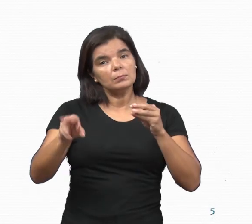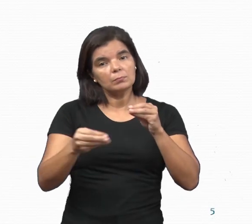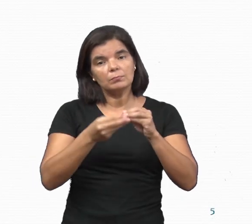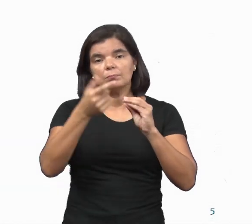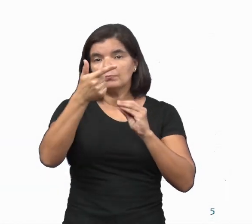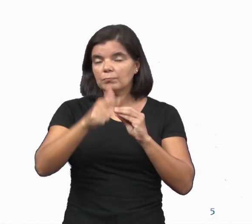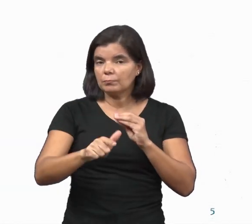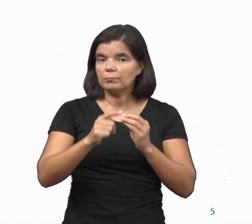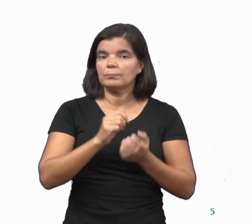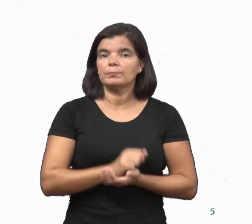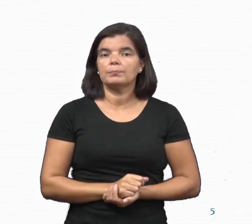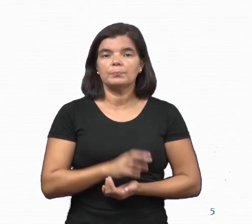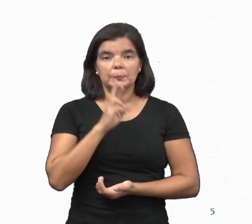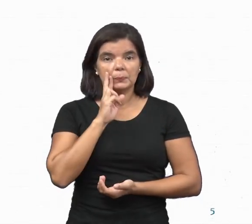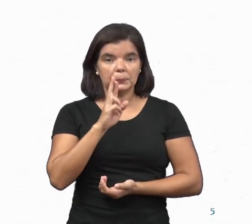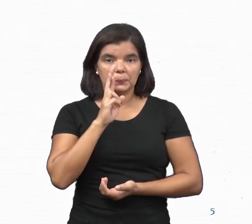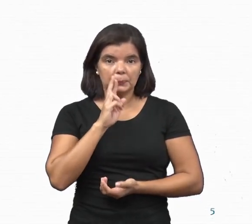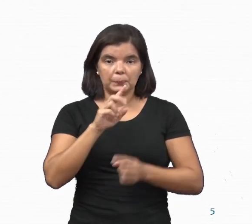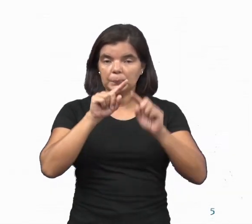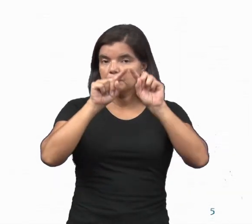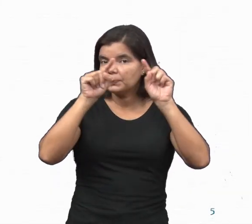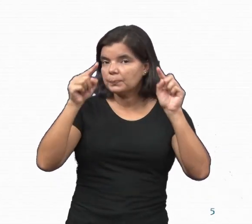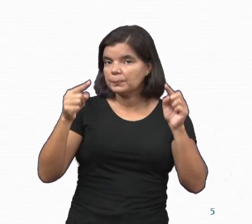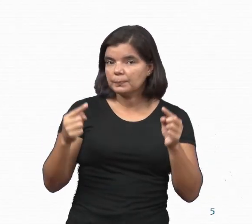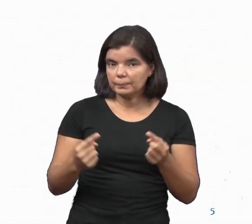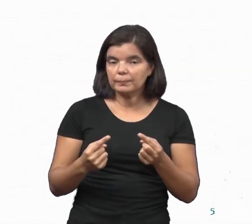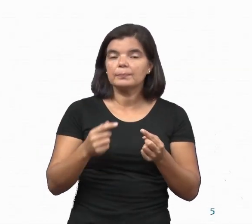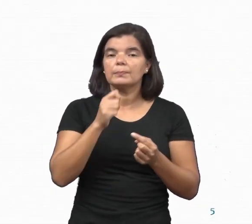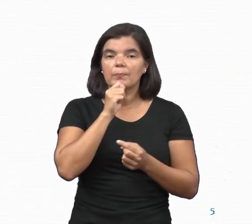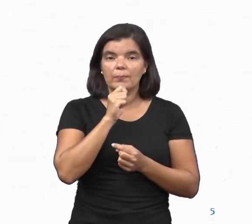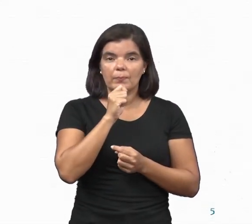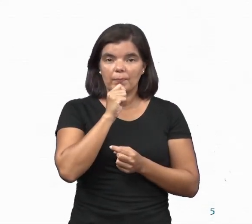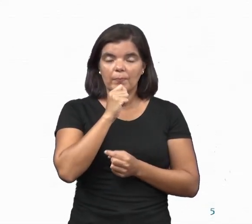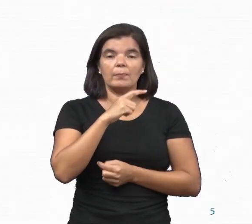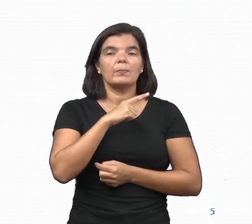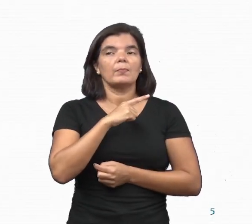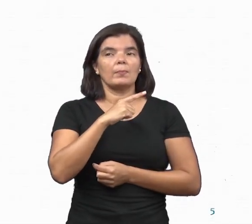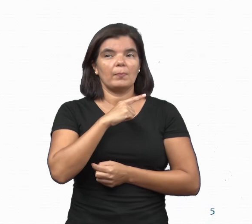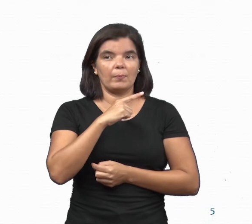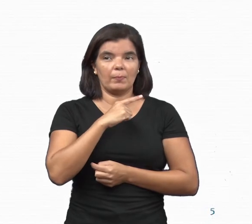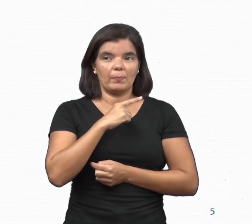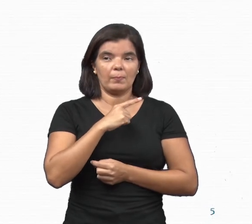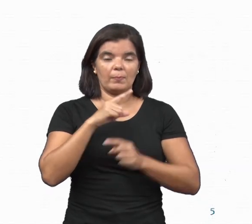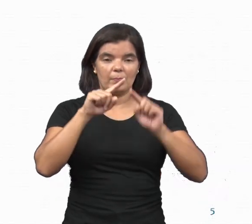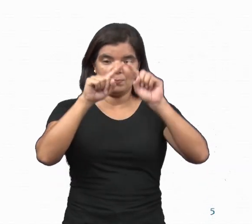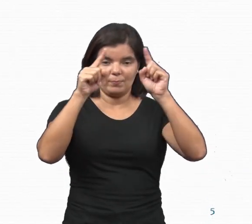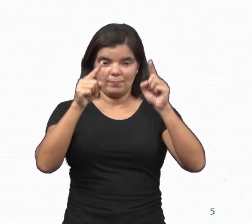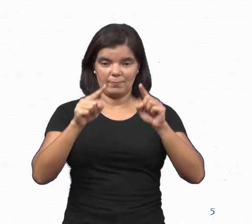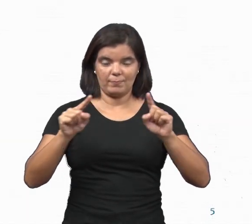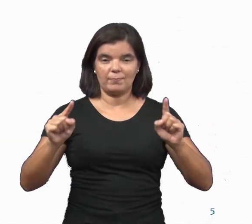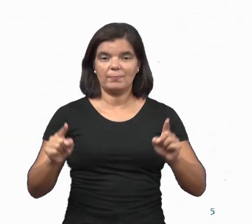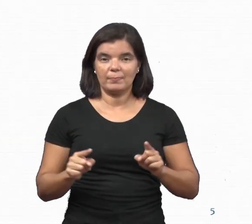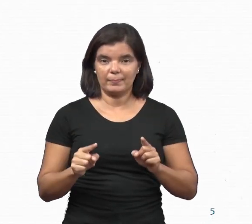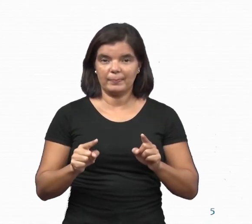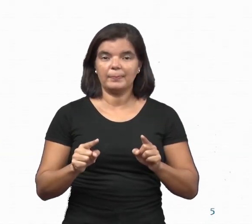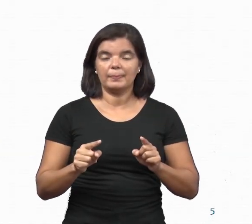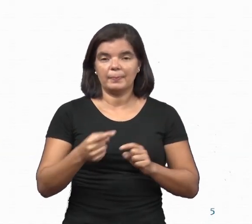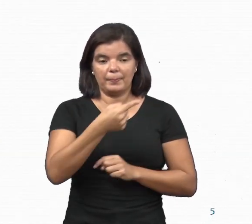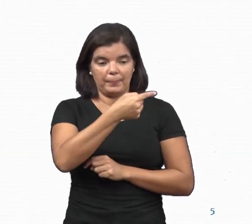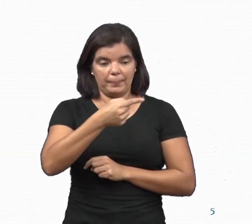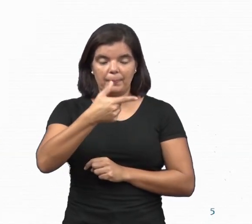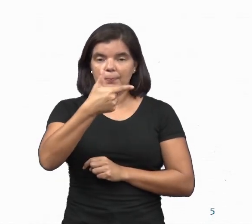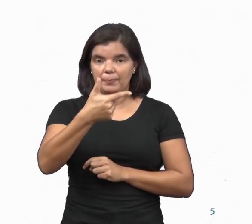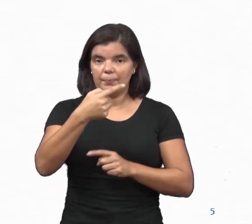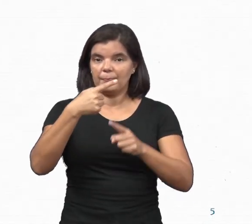resto. Resolvendo meu parênteses aqui ainda, eu vou reescrever as chaves e um parênteses vai dar menos